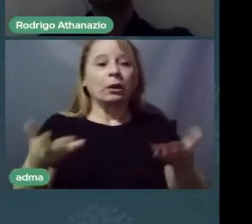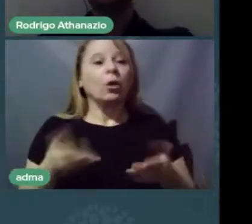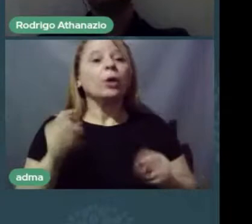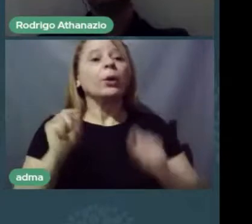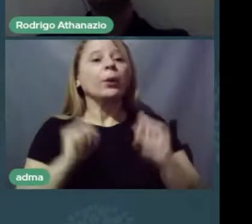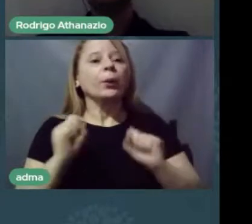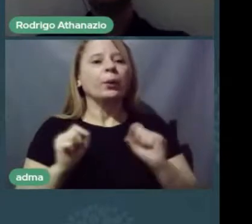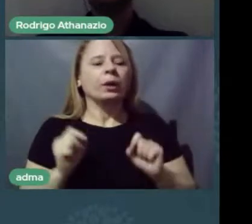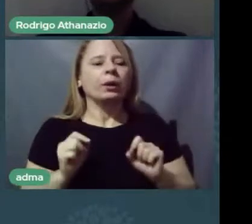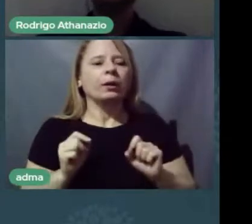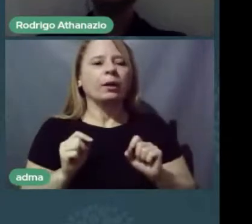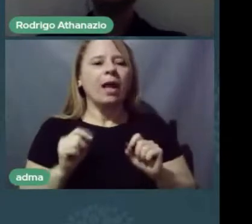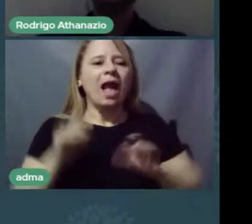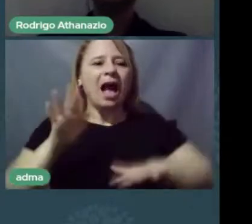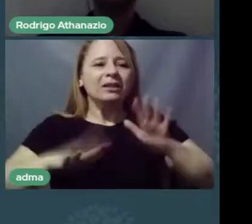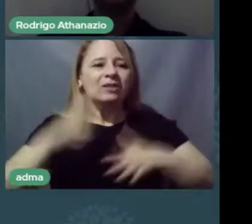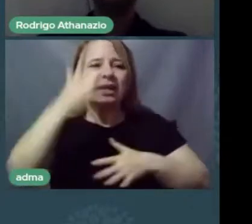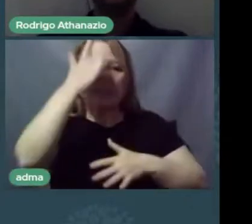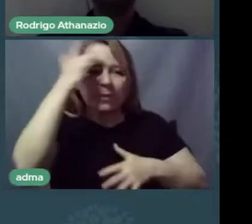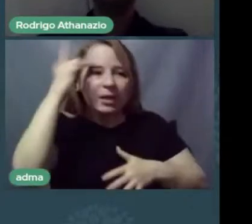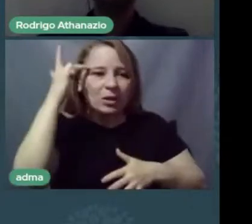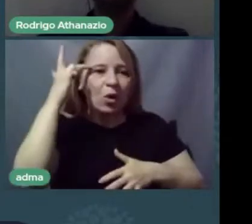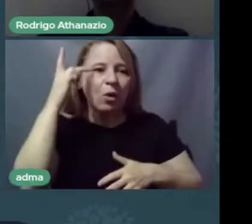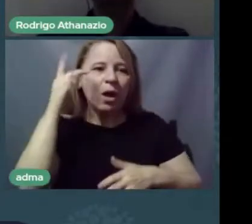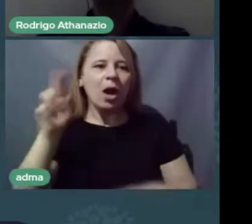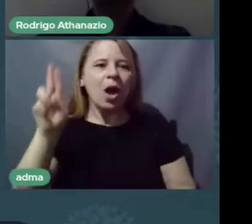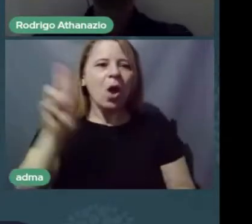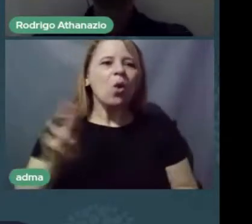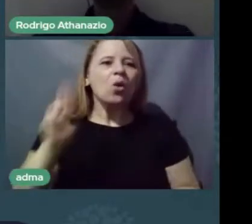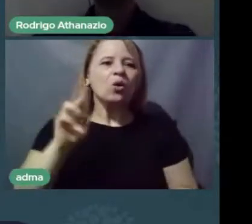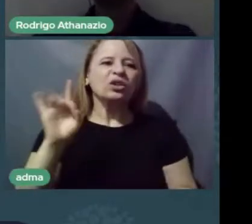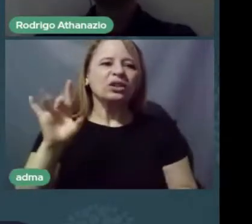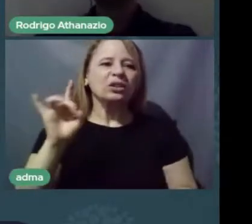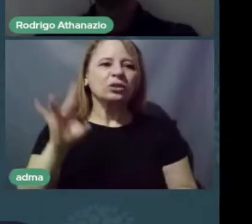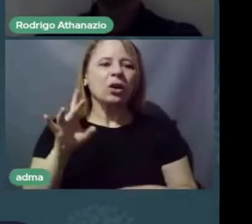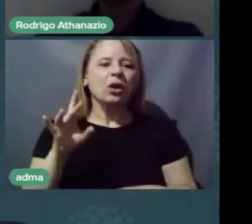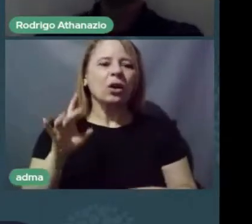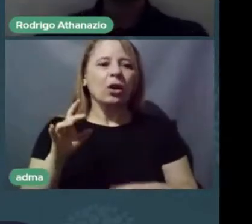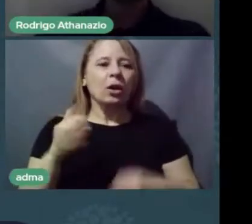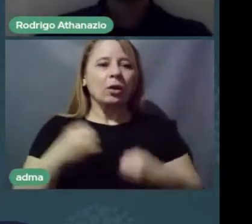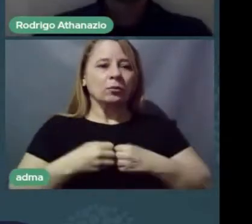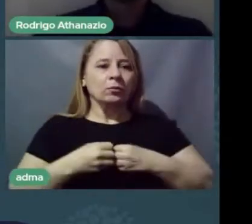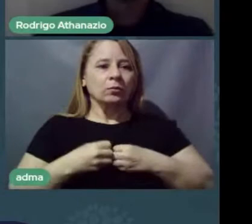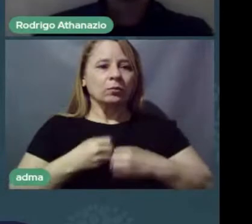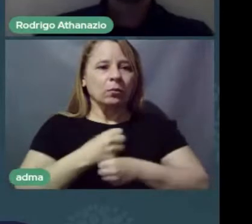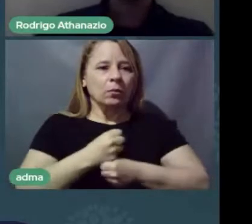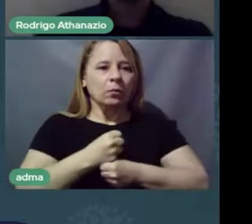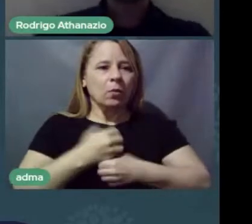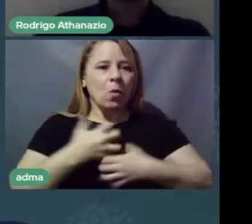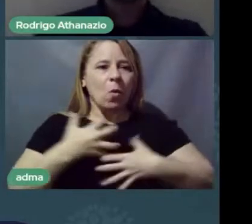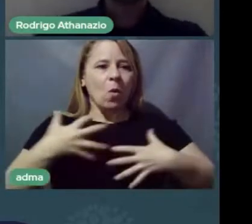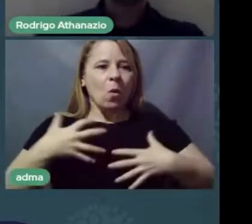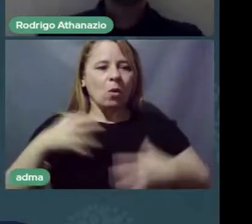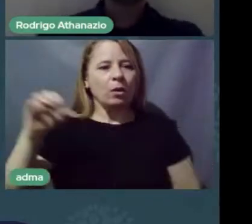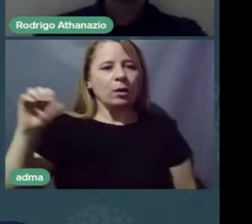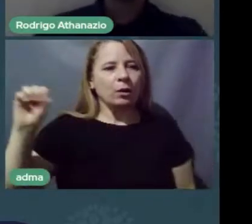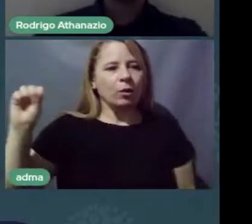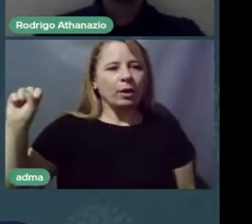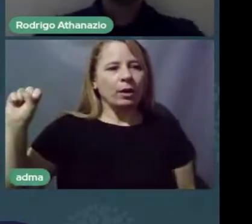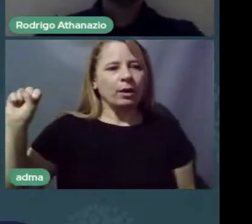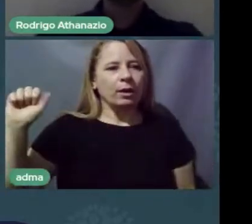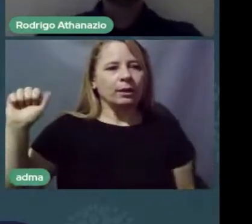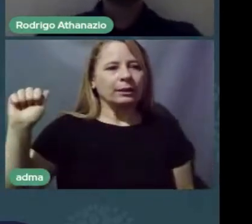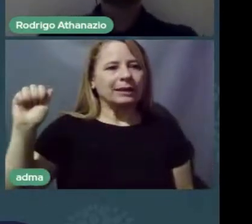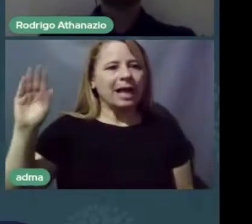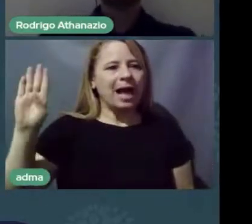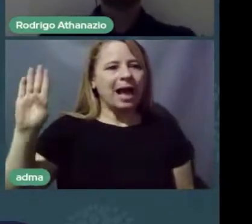ainda muitos pacientes ficam usando somente o broncodilatador de resgate, que a gente chama de SABA, né? Que é o broncodilatador de